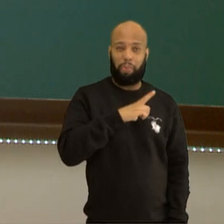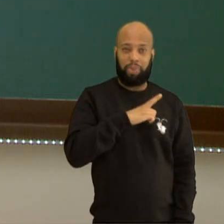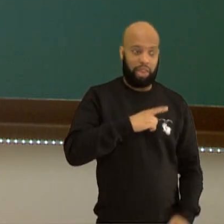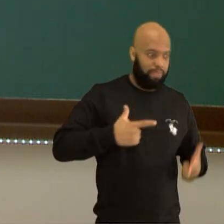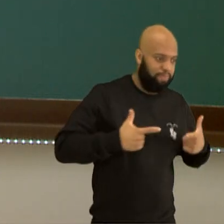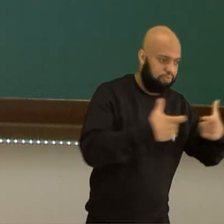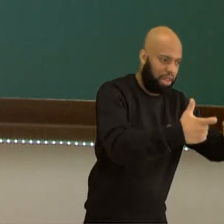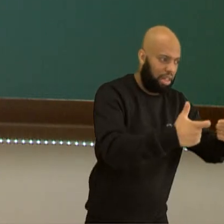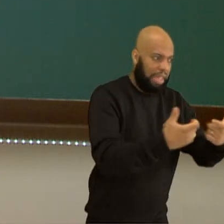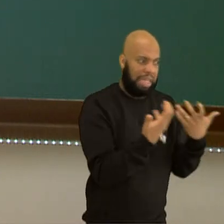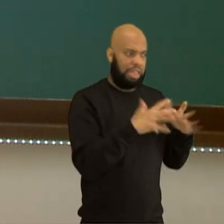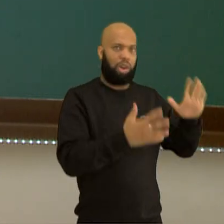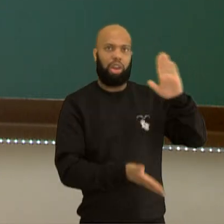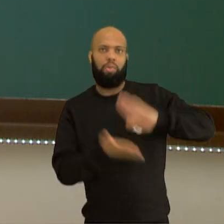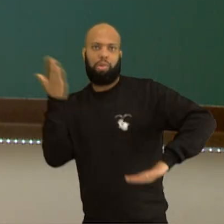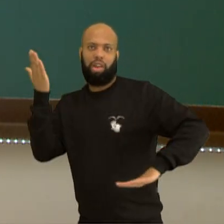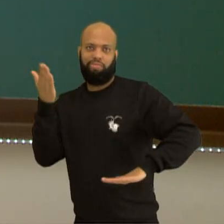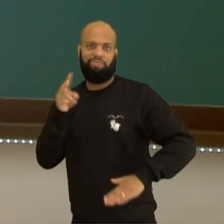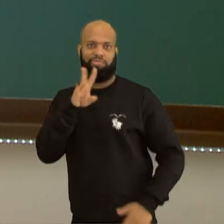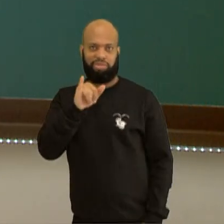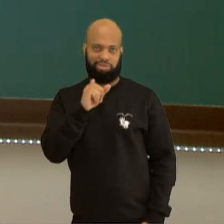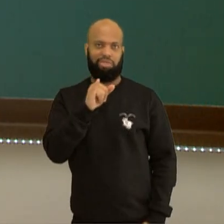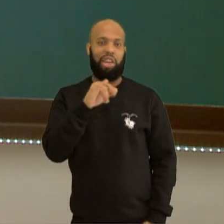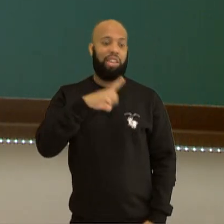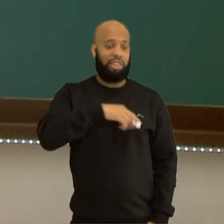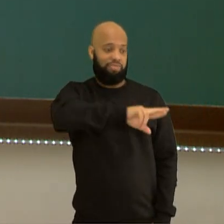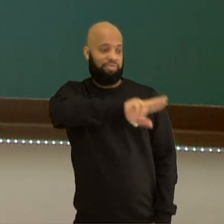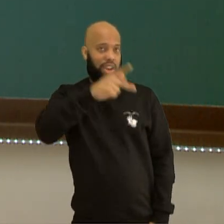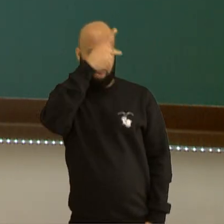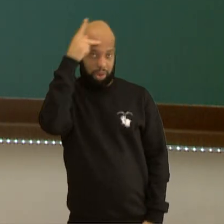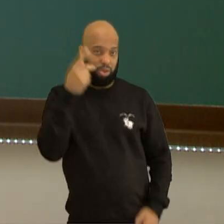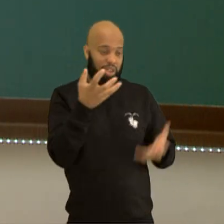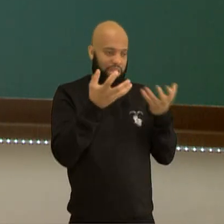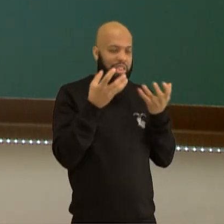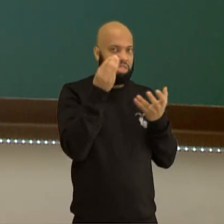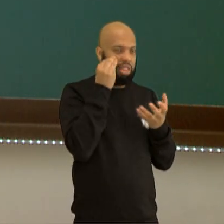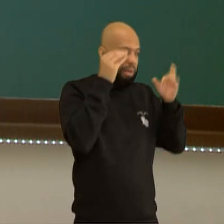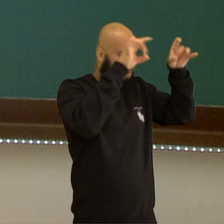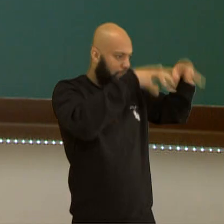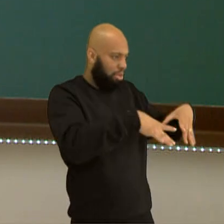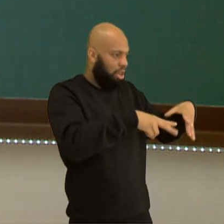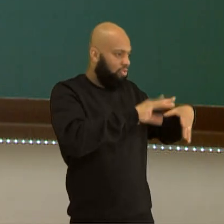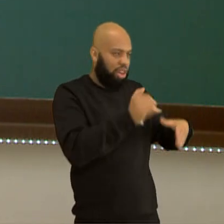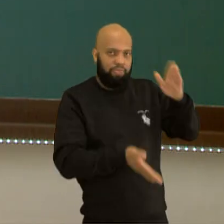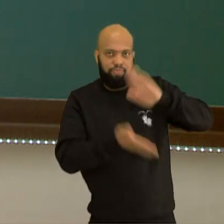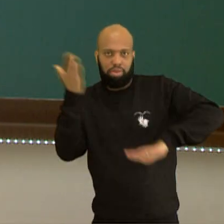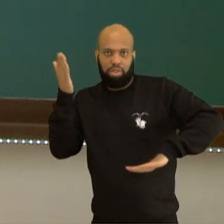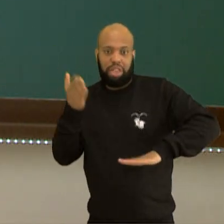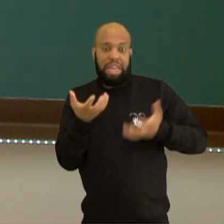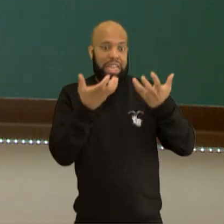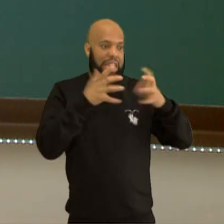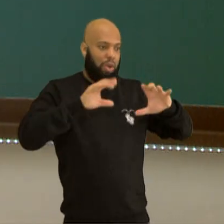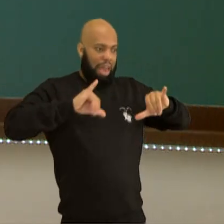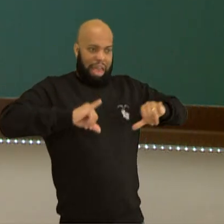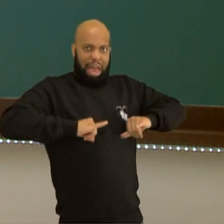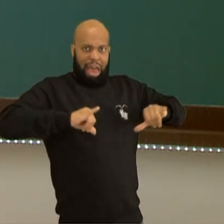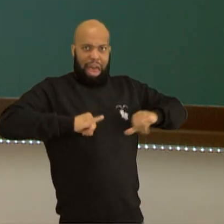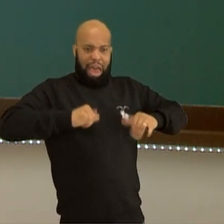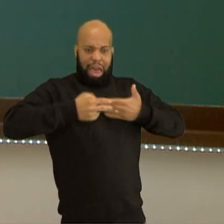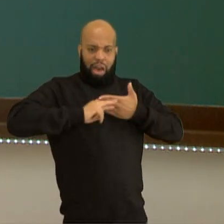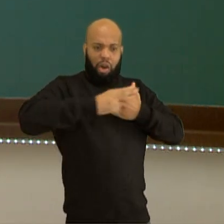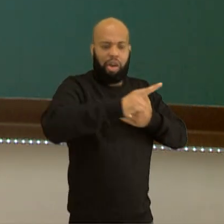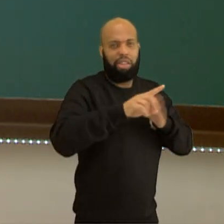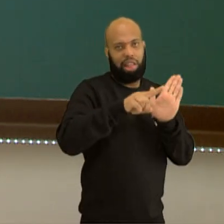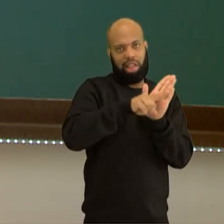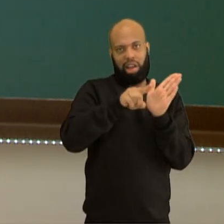território, normalmente a tendência de muitas pessoas tentarem sair desta porção para não sofrerem consequências ali negativas